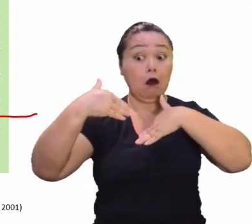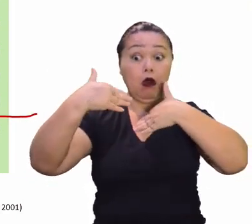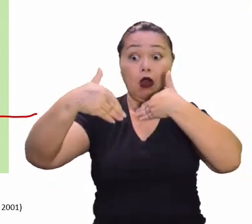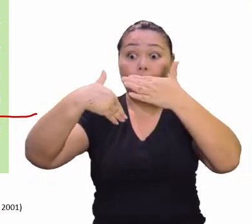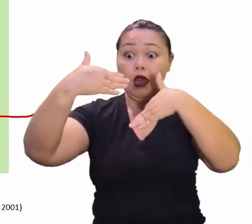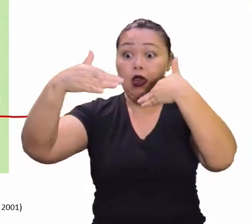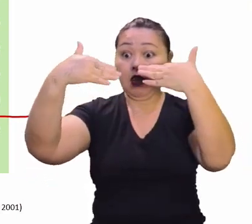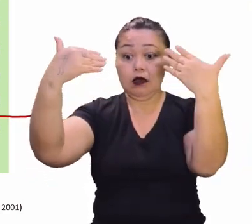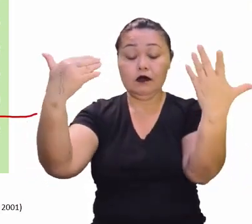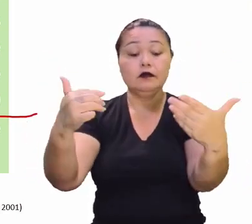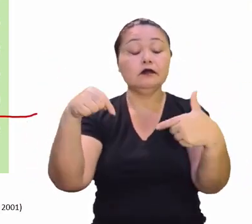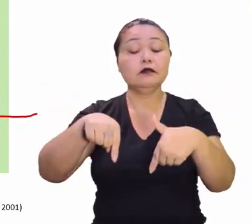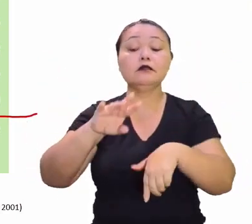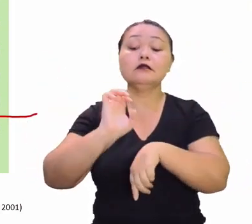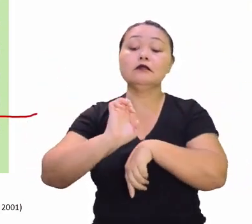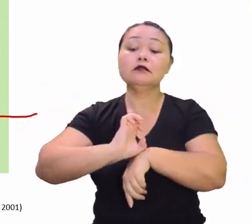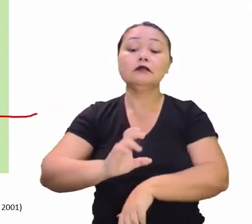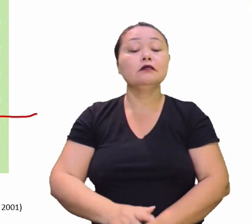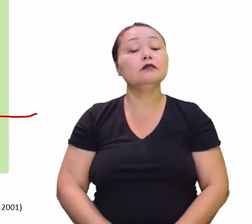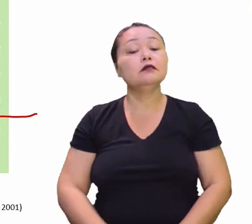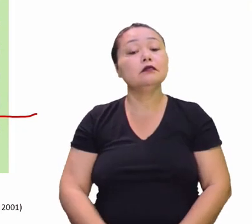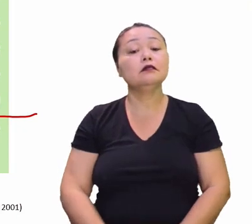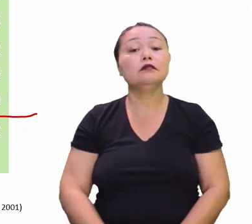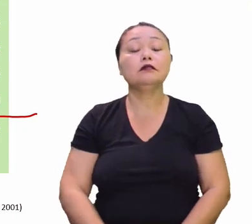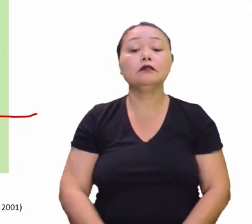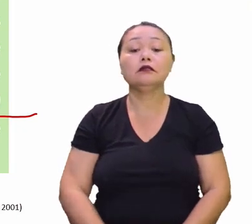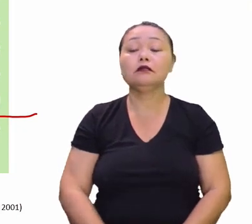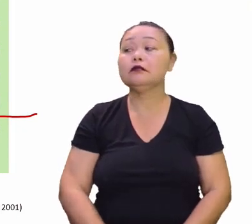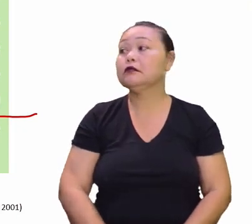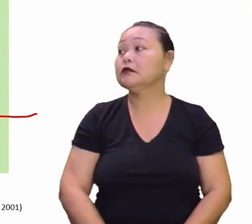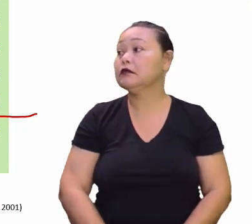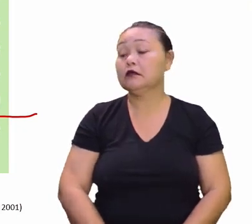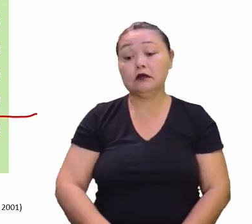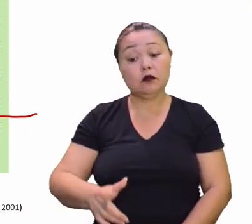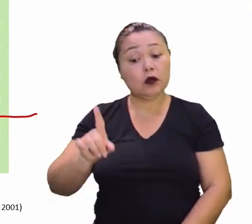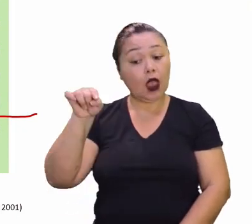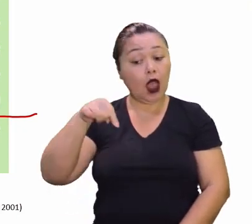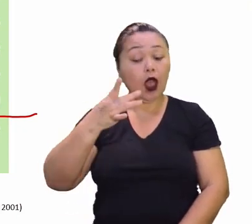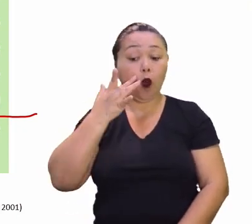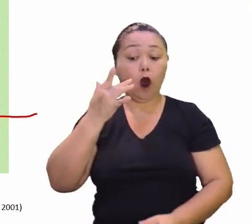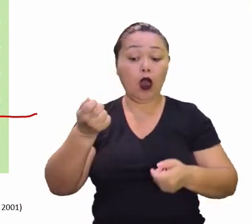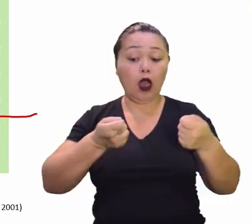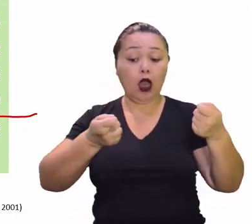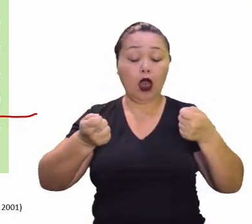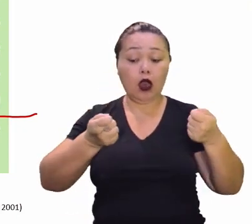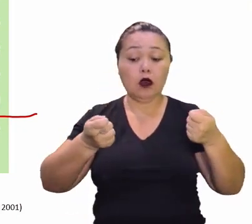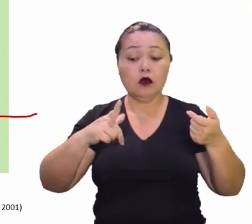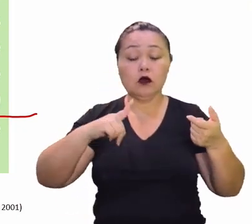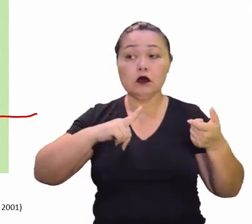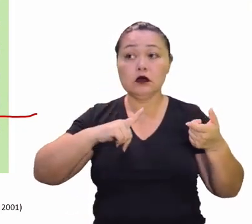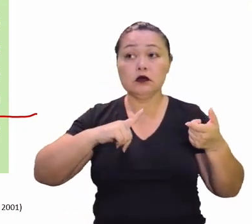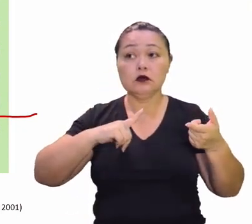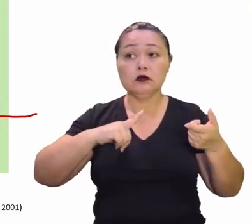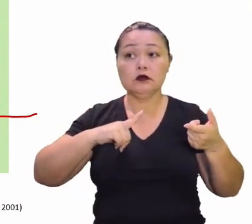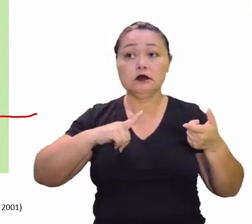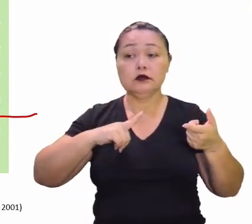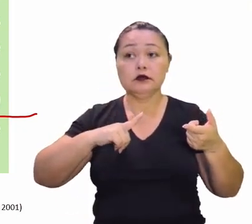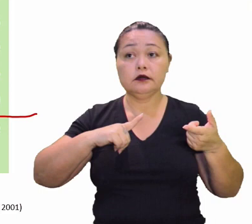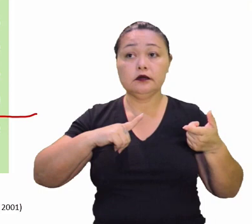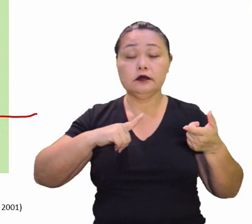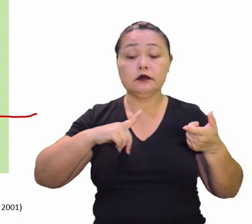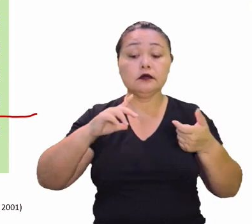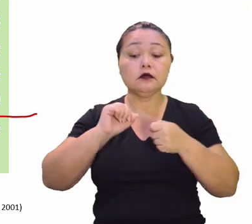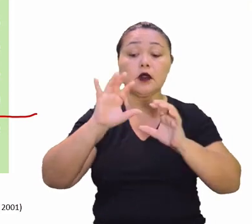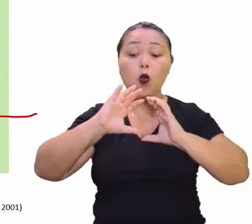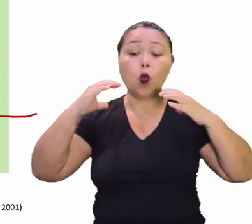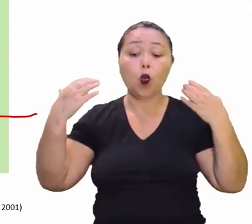estado. Rogério, Oi, pode. os garimpeiros, eles têm uma